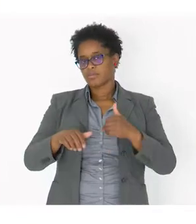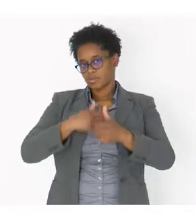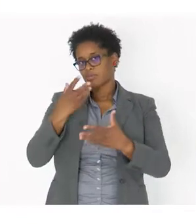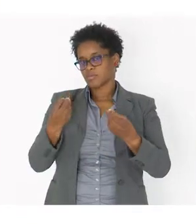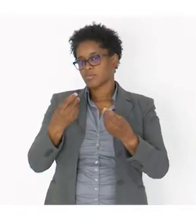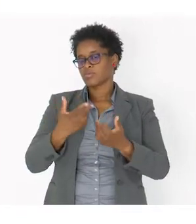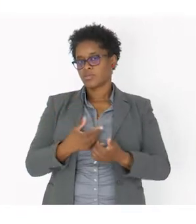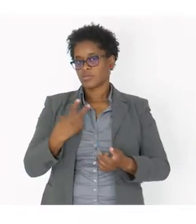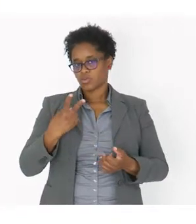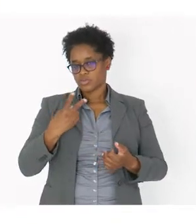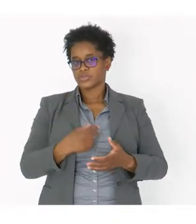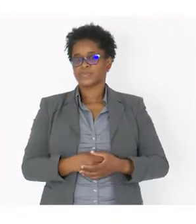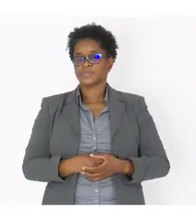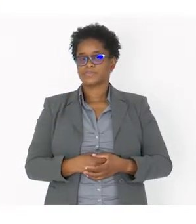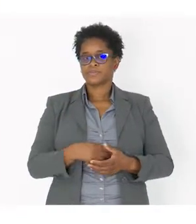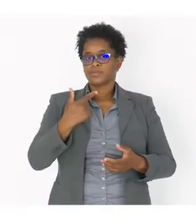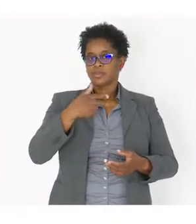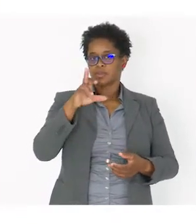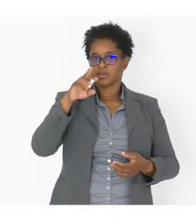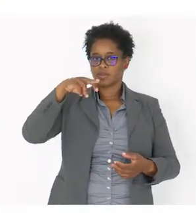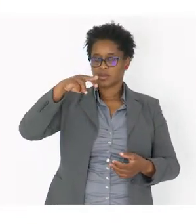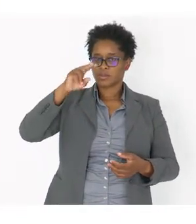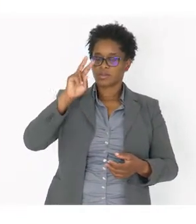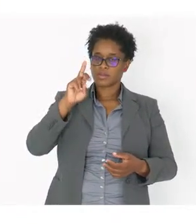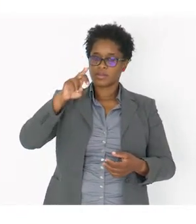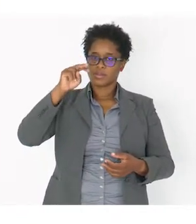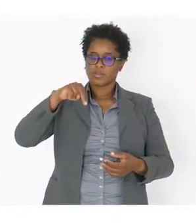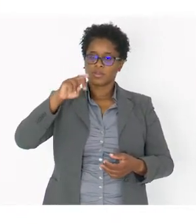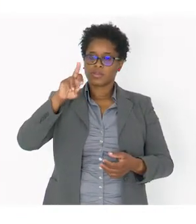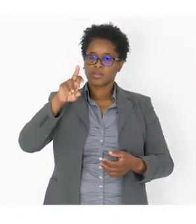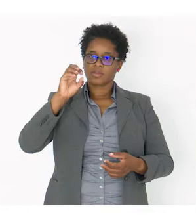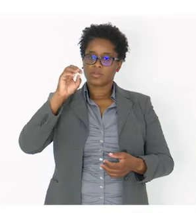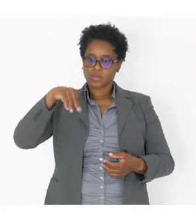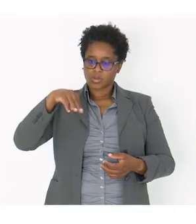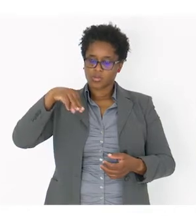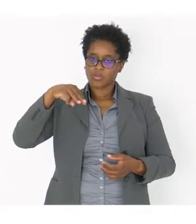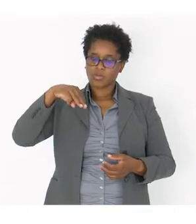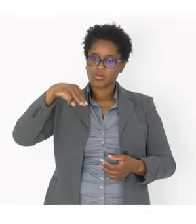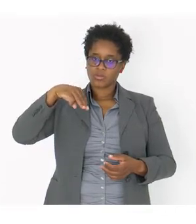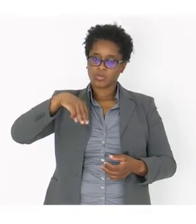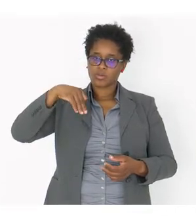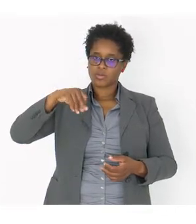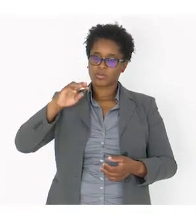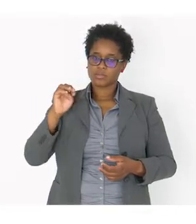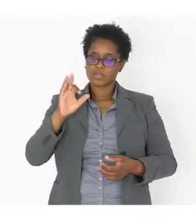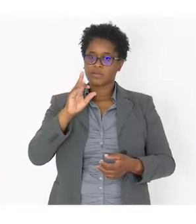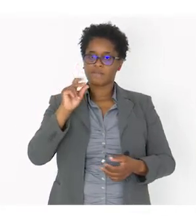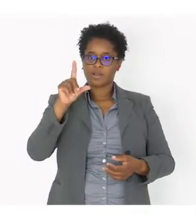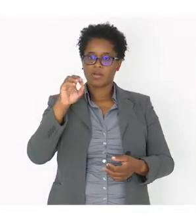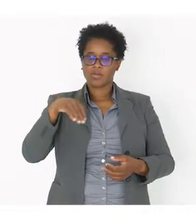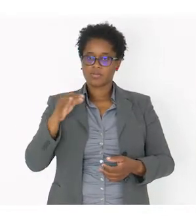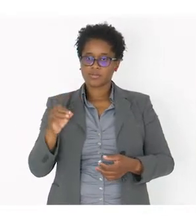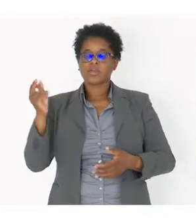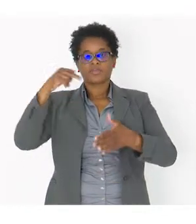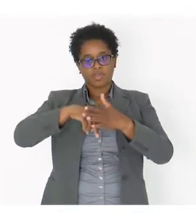disse trompas, não é? Trompas de Falópio. Órgãos internos. Já vimos, agora vamos ver